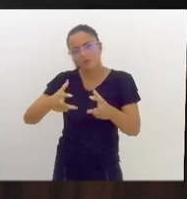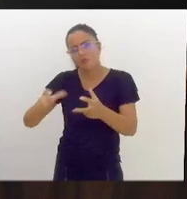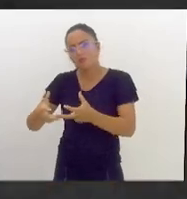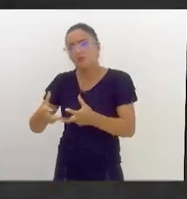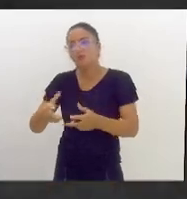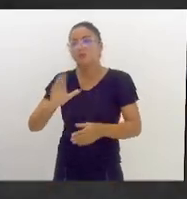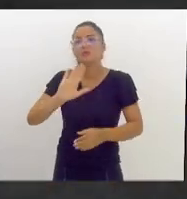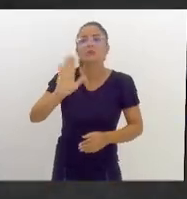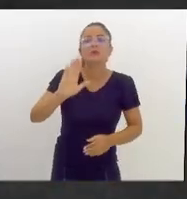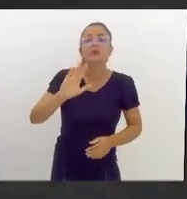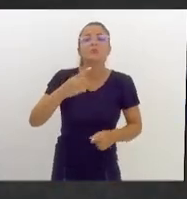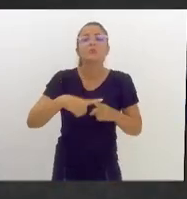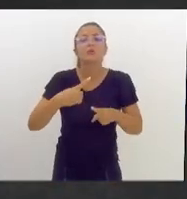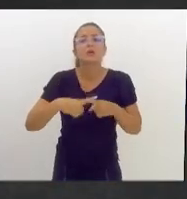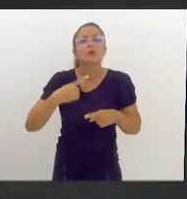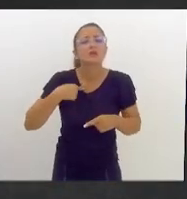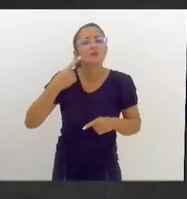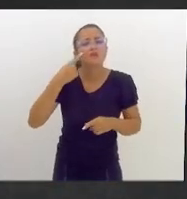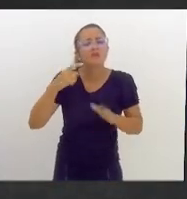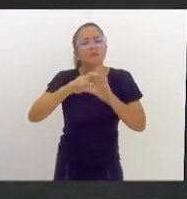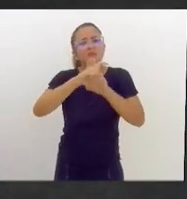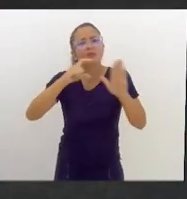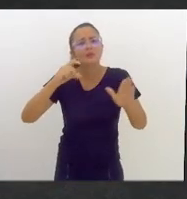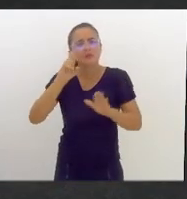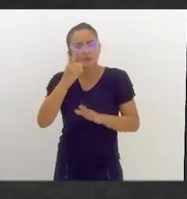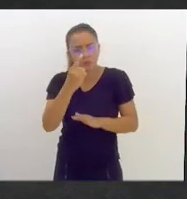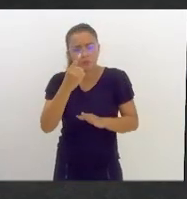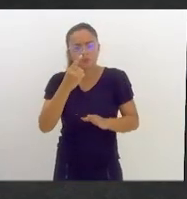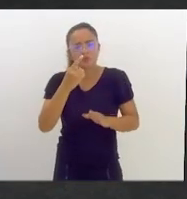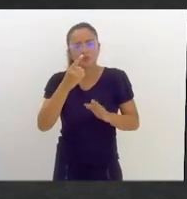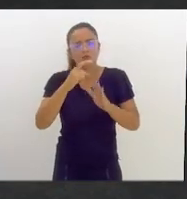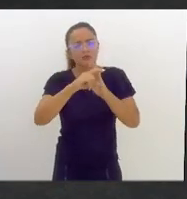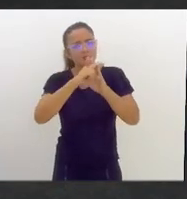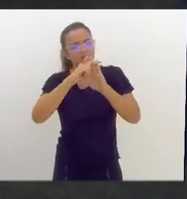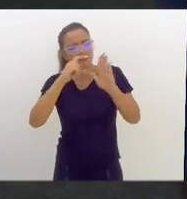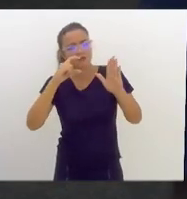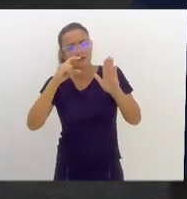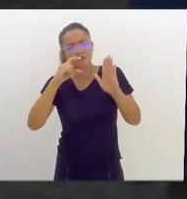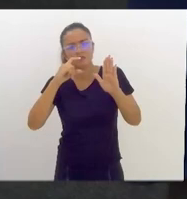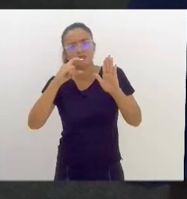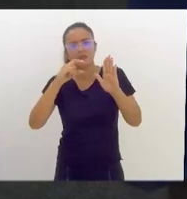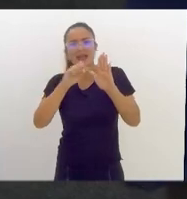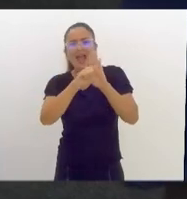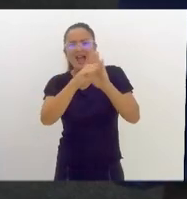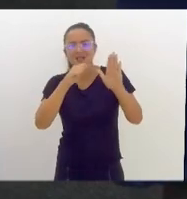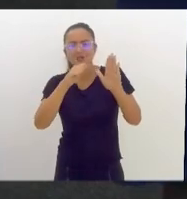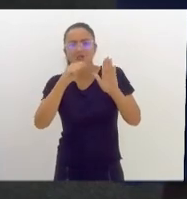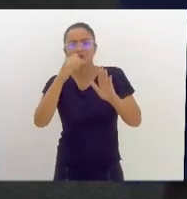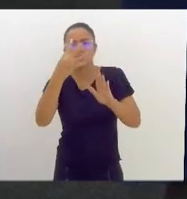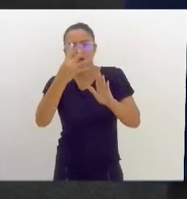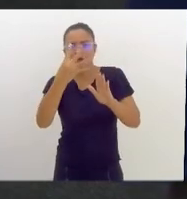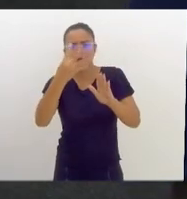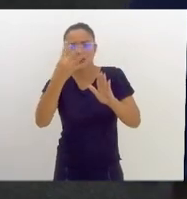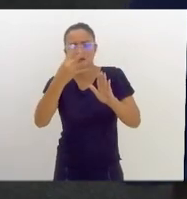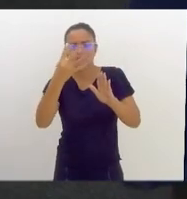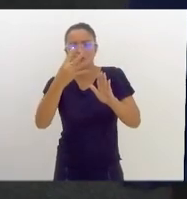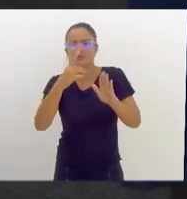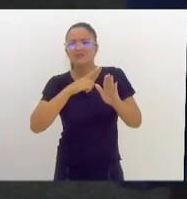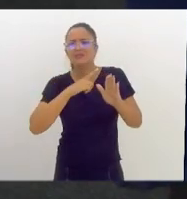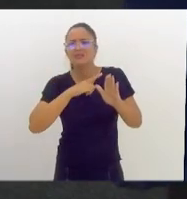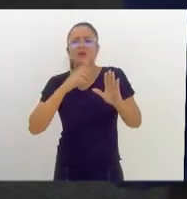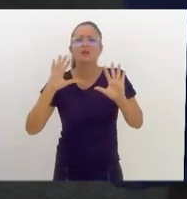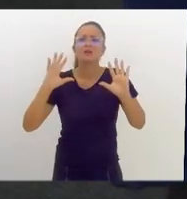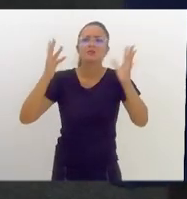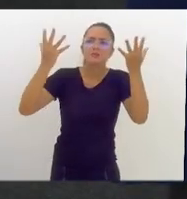só achei, tia Ju, que o parágrafo único do artigo 4º, eu acho que ele é desnecessário, que são eventos na escola,